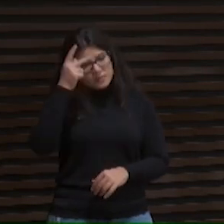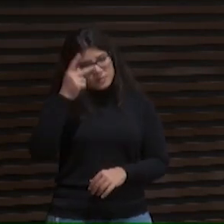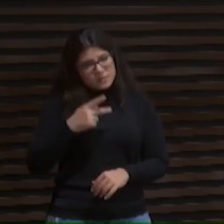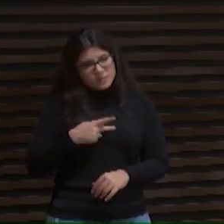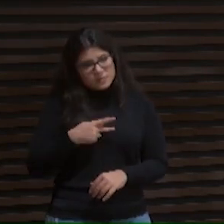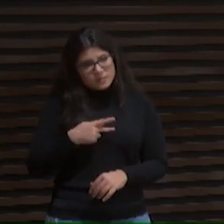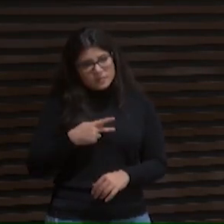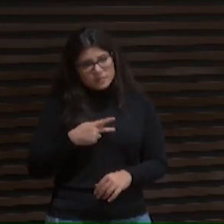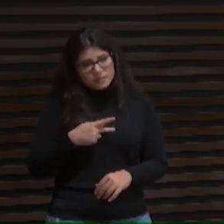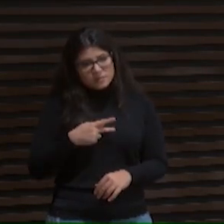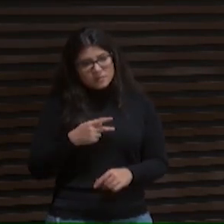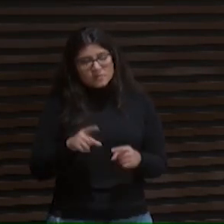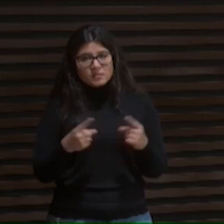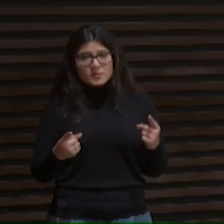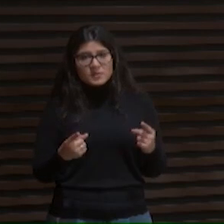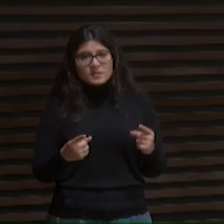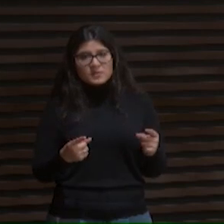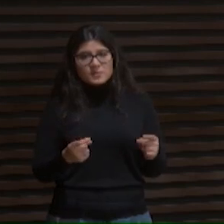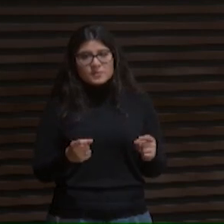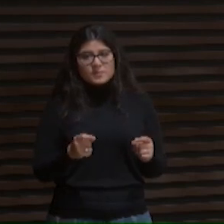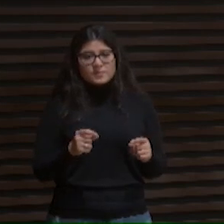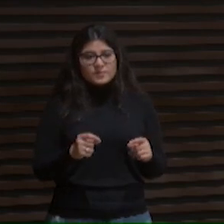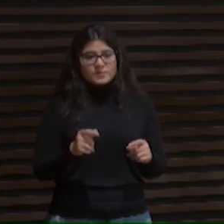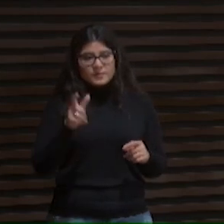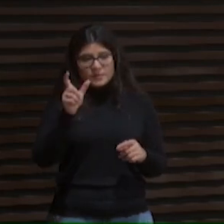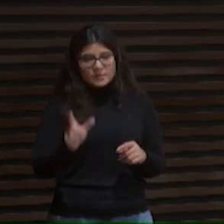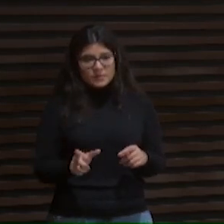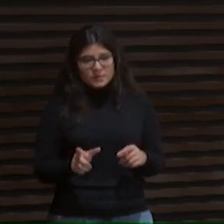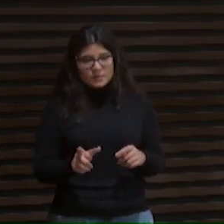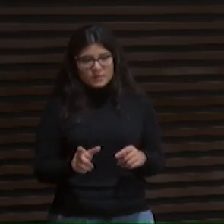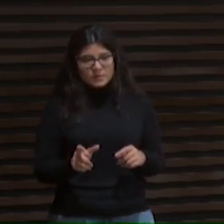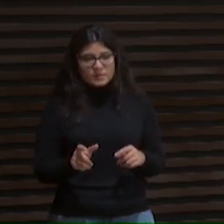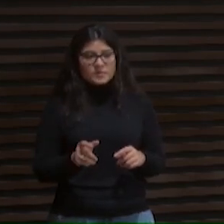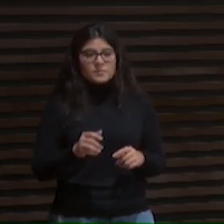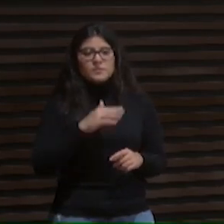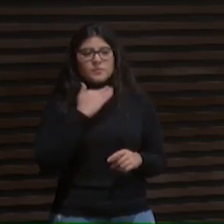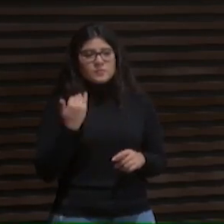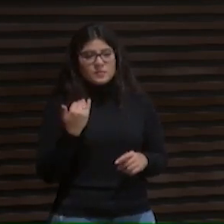si mesmos, mas para aqueles que por eles morreu e